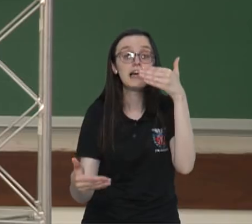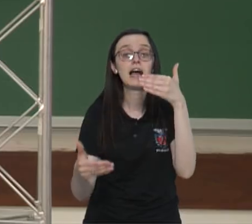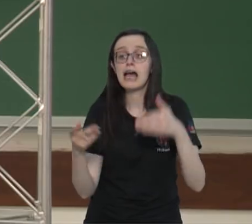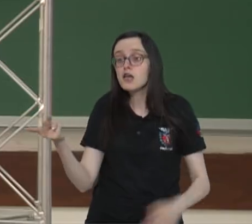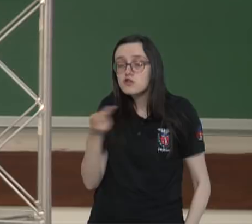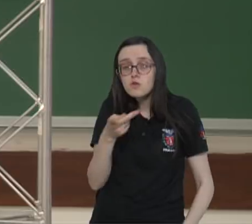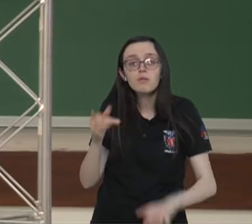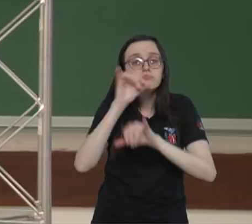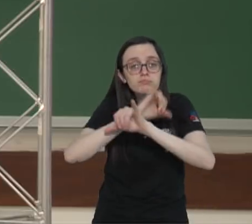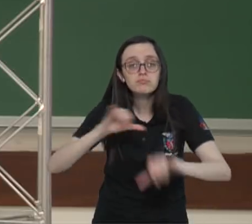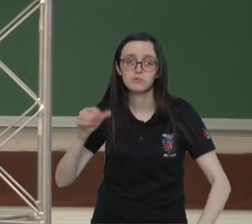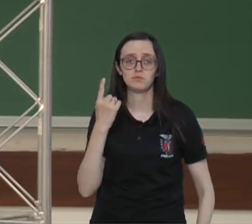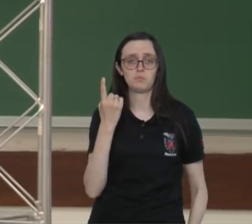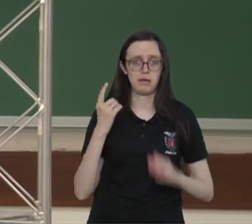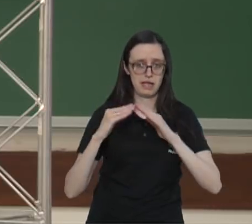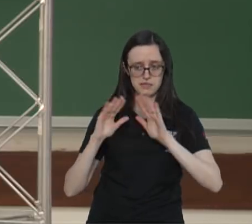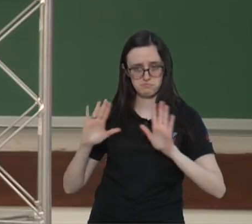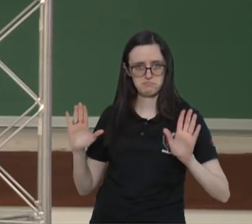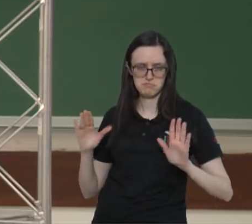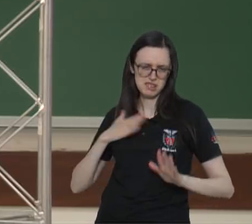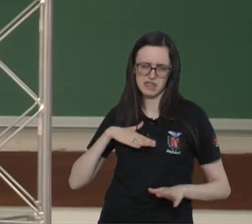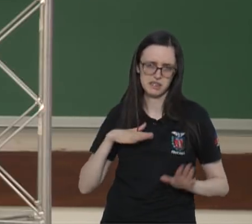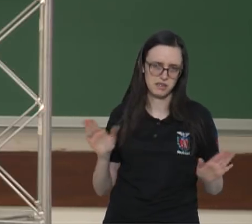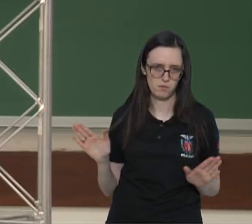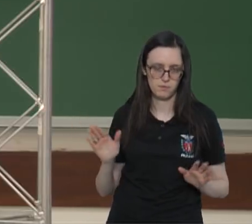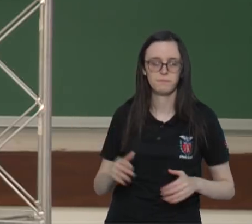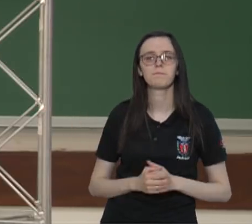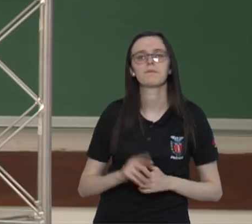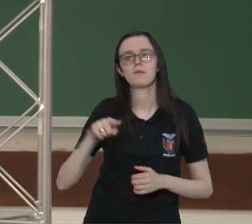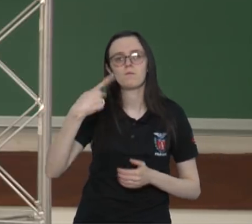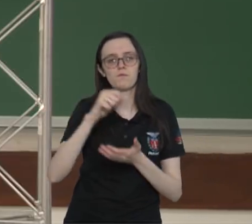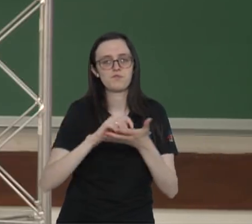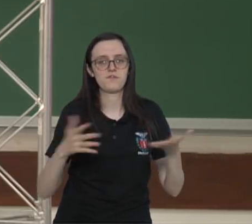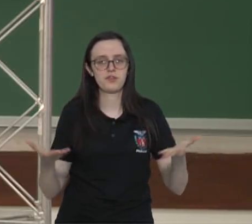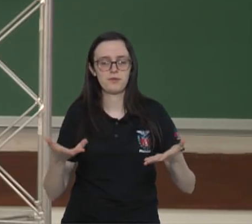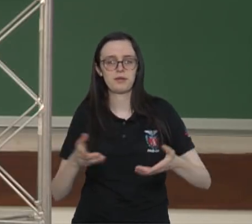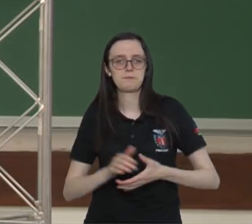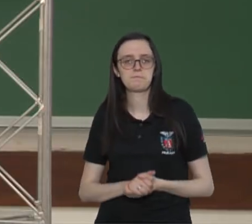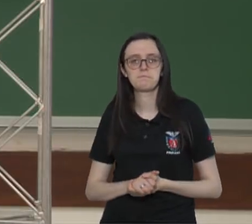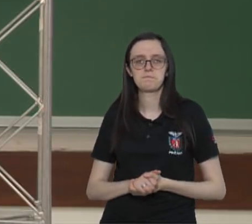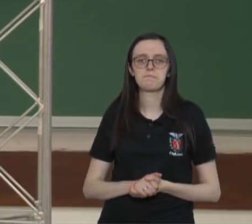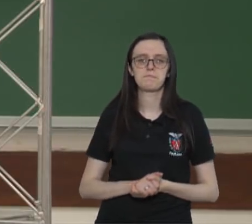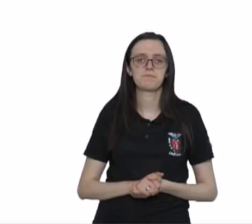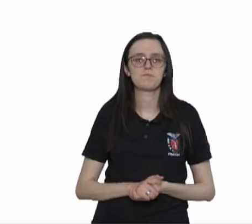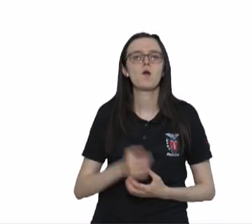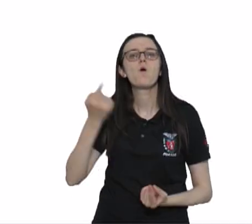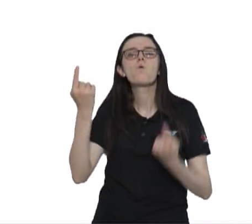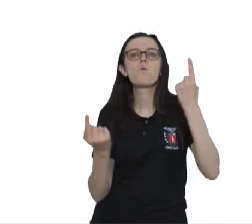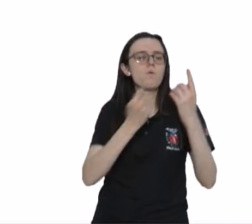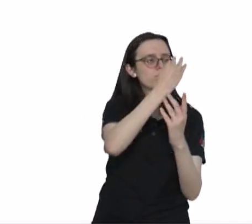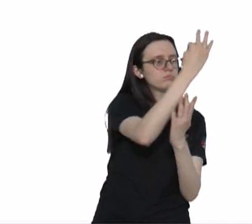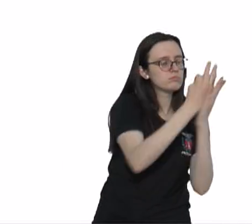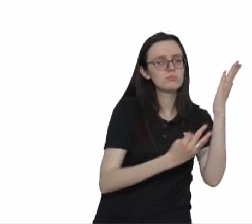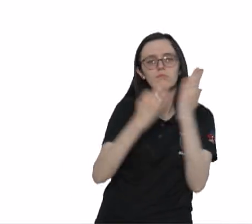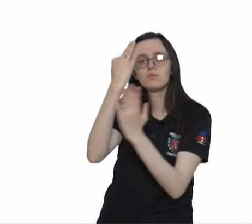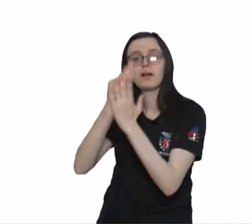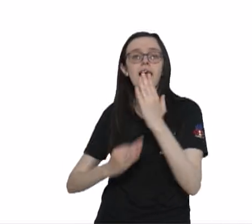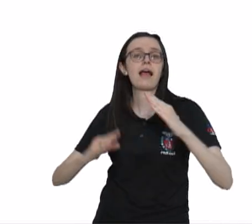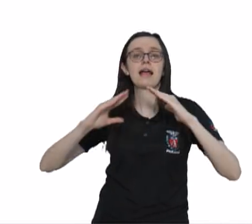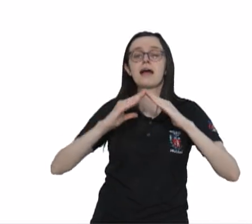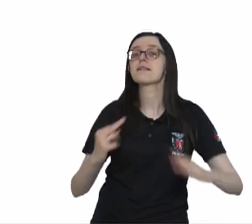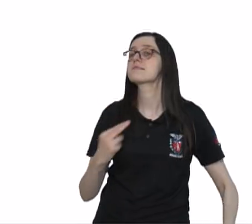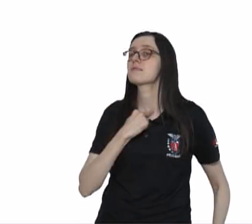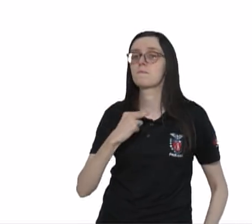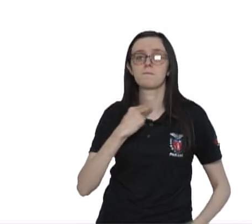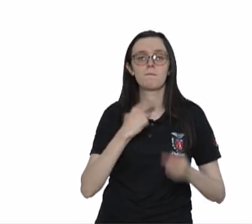estão anunciando uma casa. Bem tranquilo, né? Vamos a um outro exercício. Em qual dos textos a casa não pode